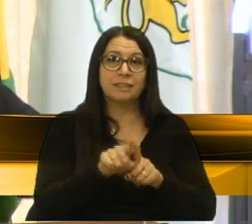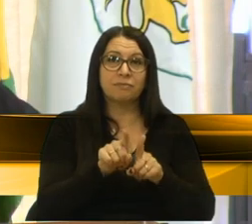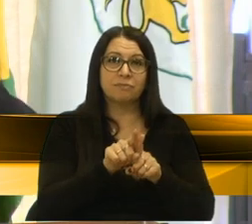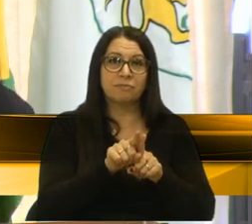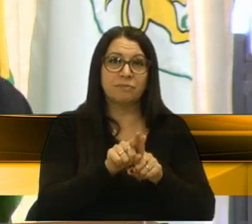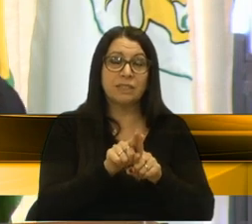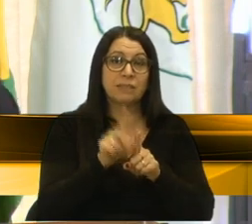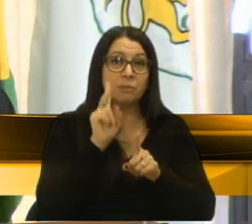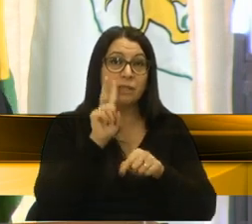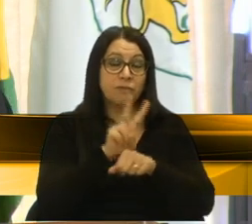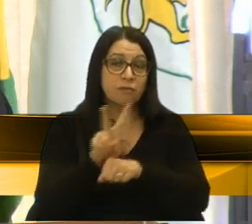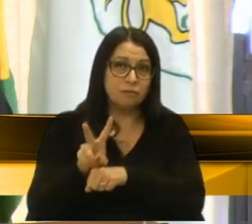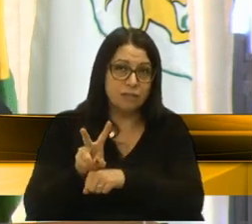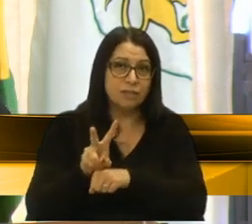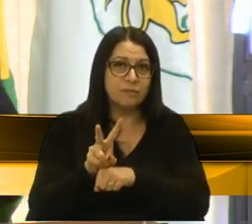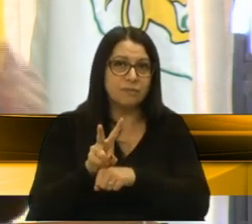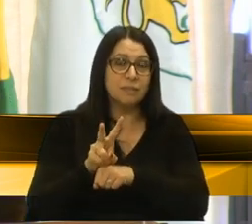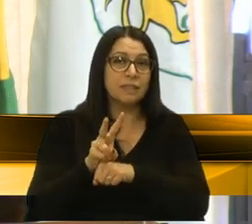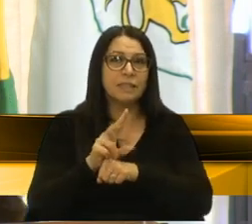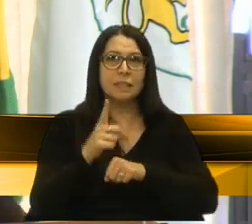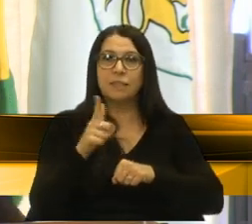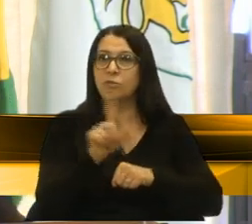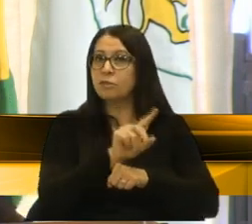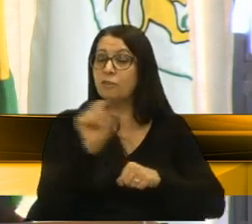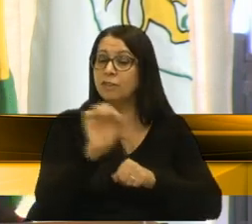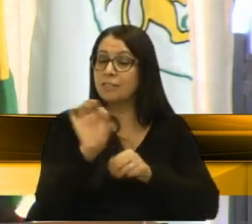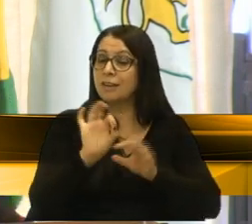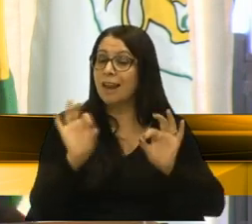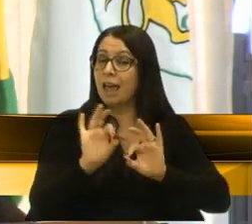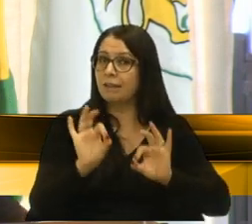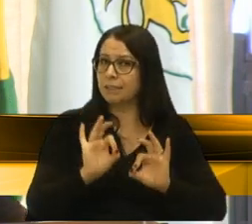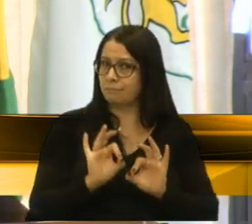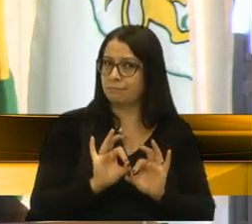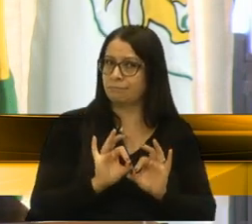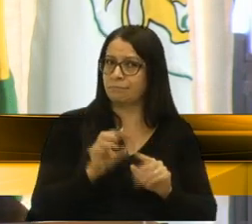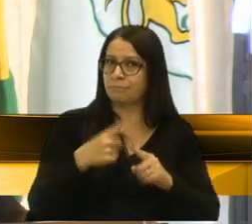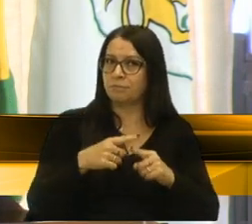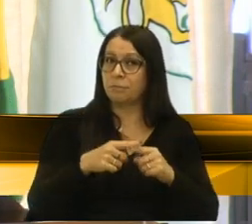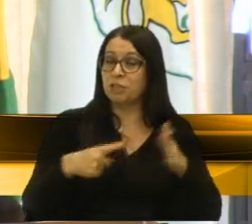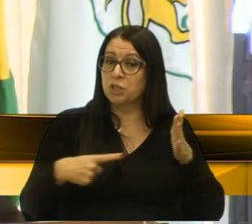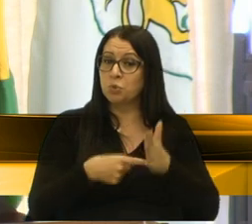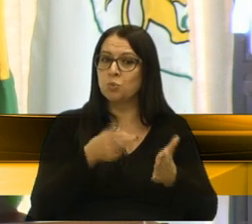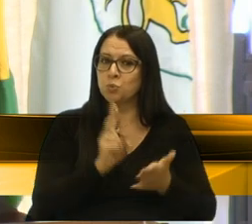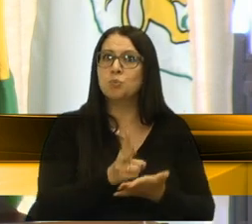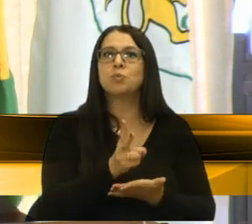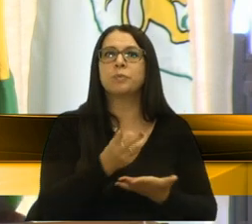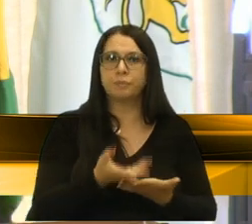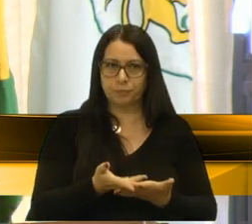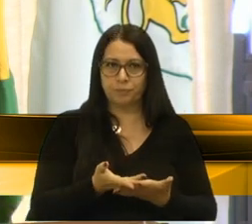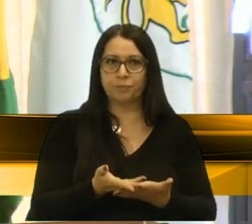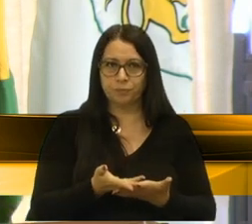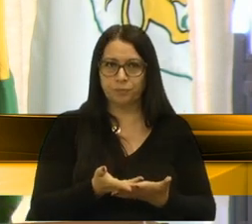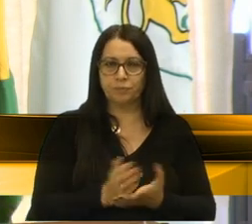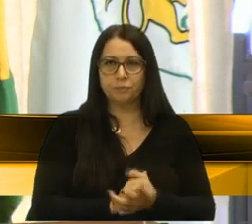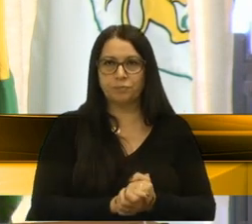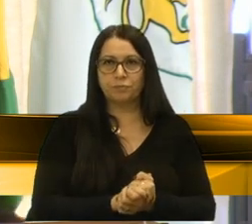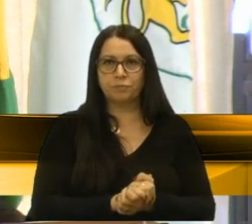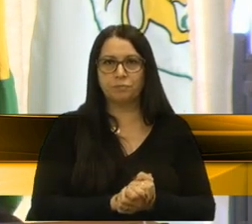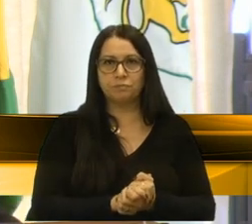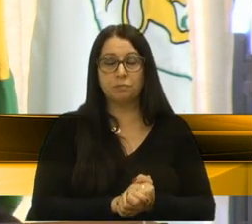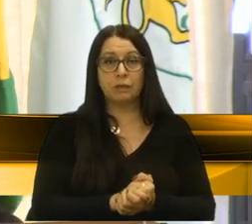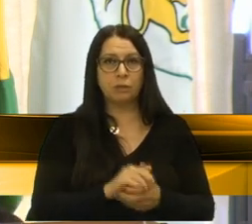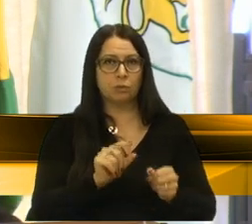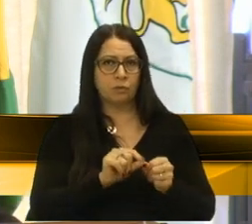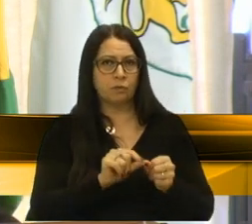de repente, até pode estar indo verificar, mas não estão tomando providência nenhuma. porque as denúncias continuam. Eu até faço